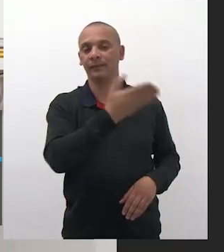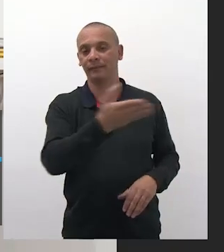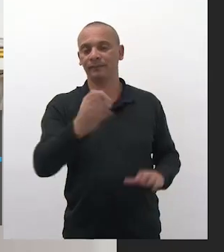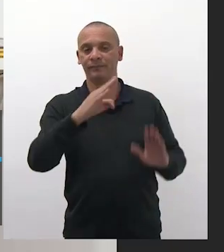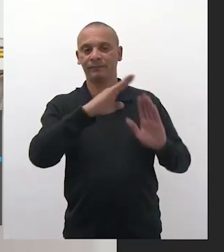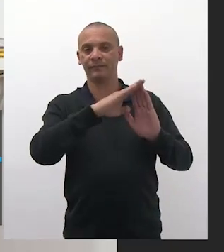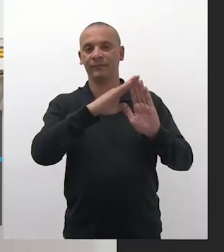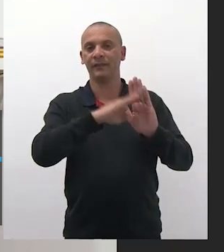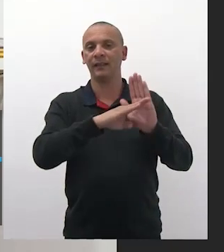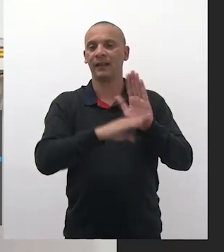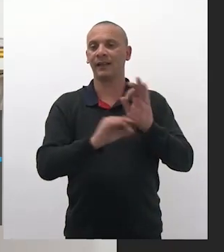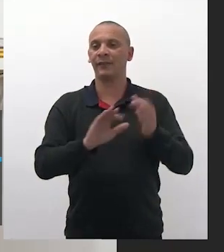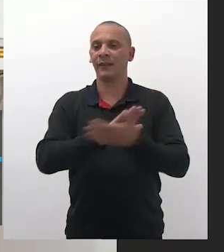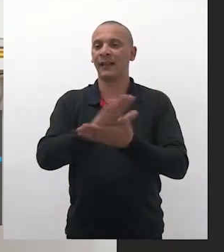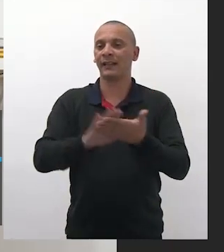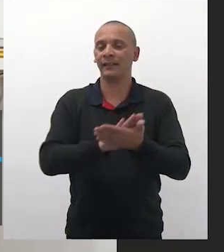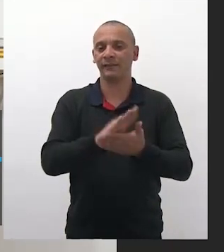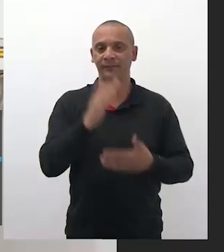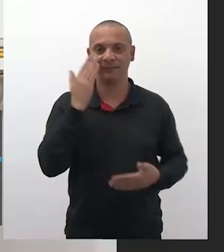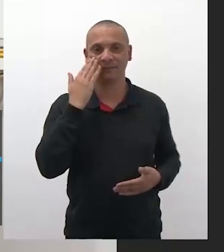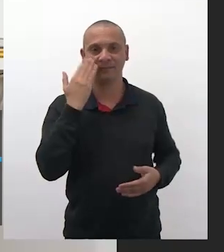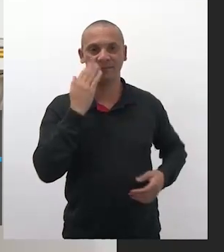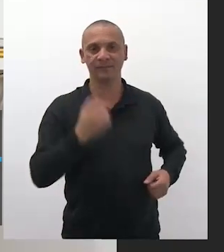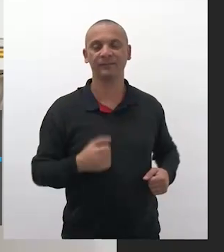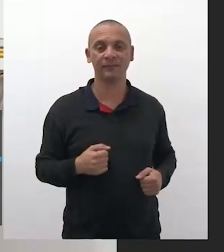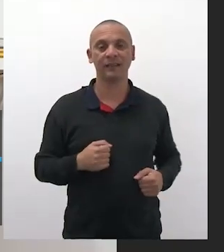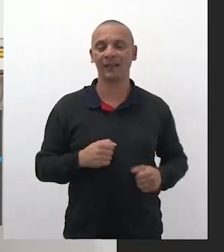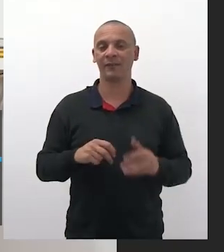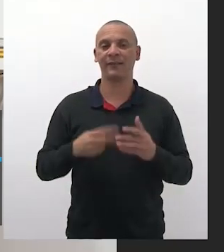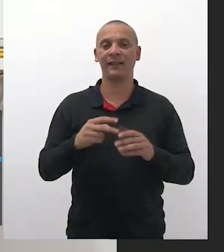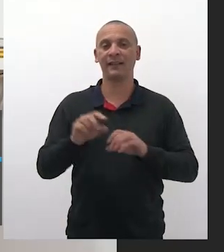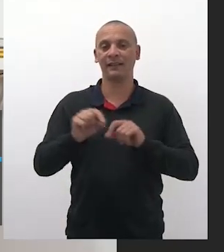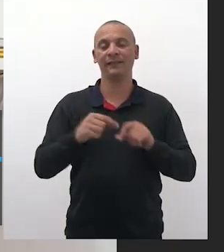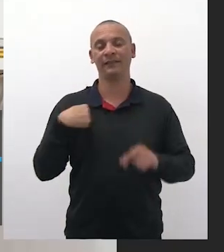Aí me apaixonei pela educação pela segunda vez.